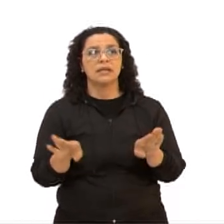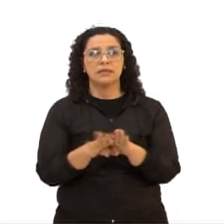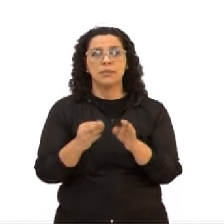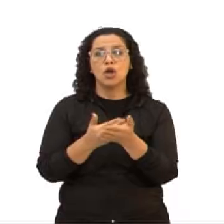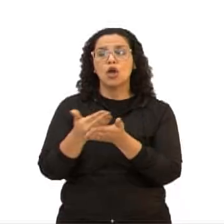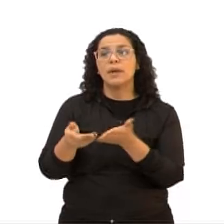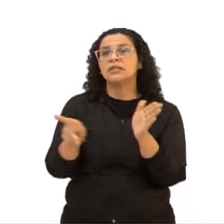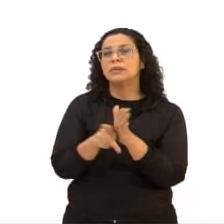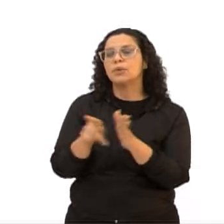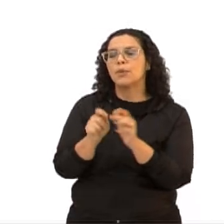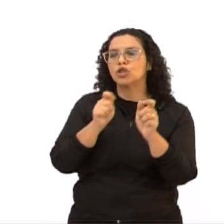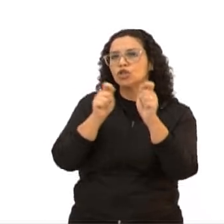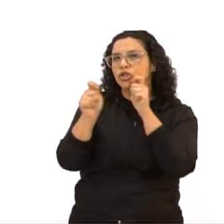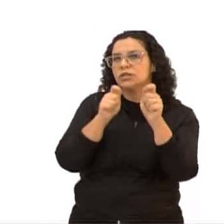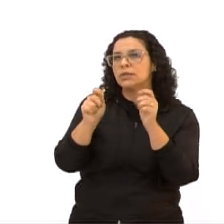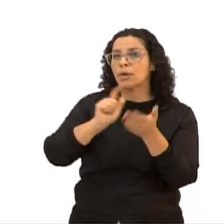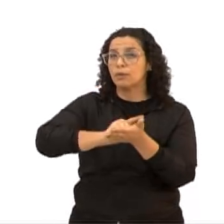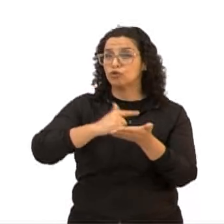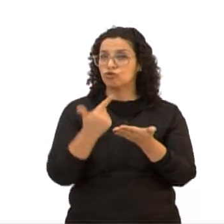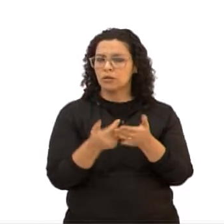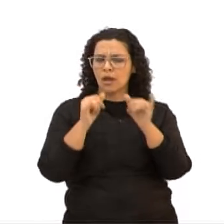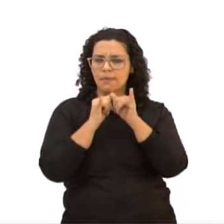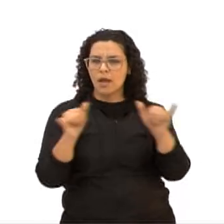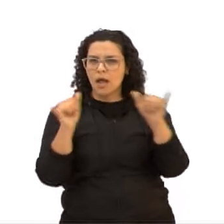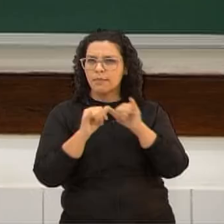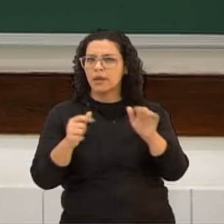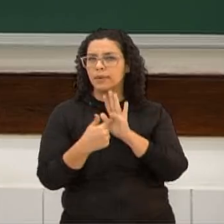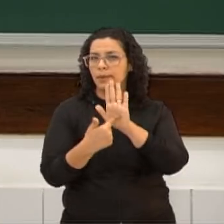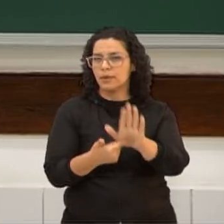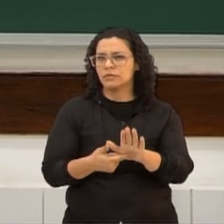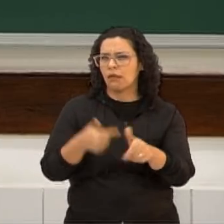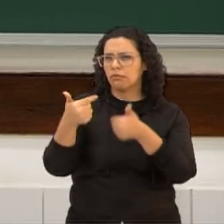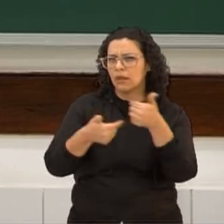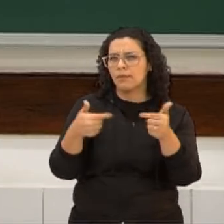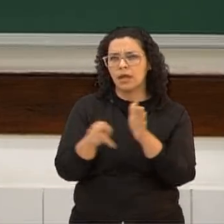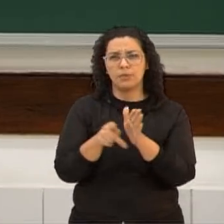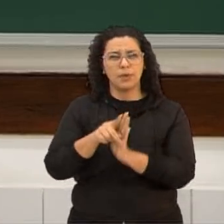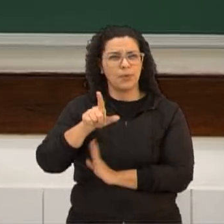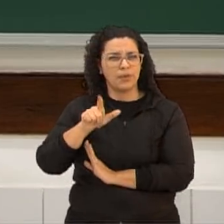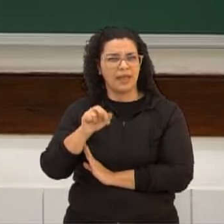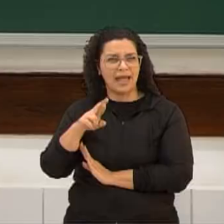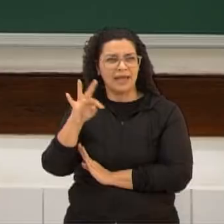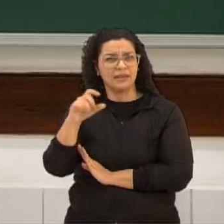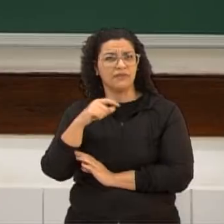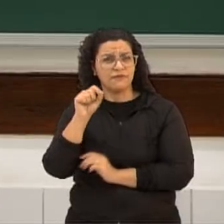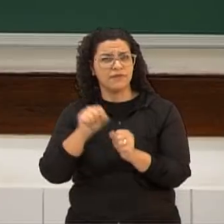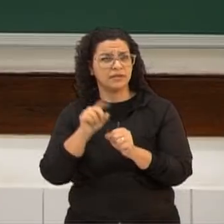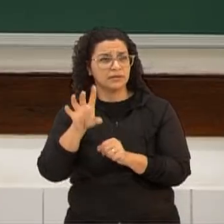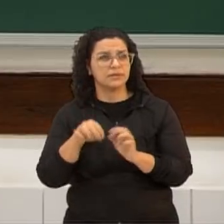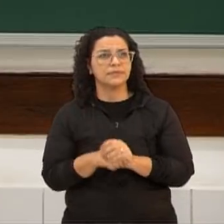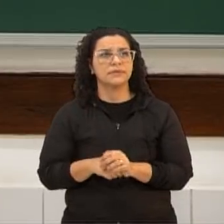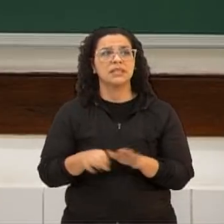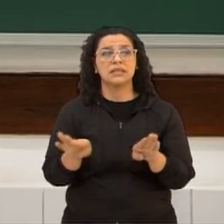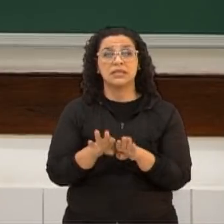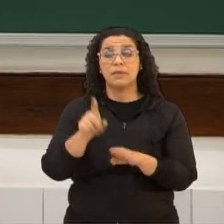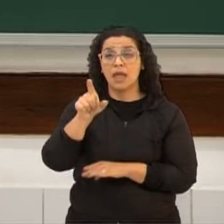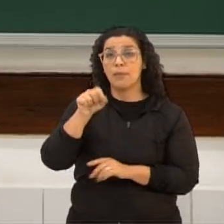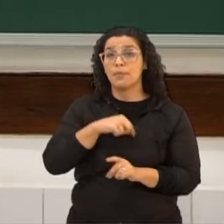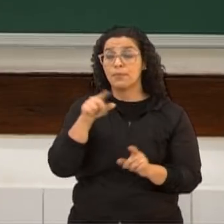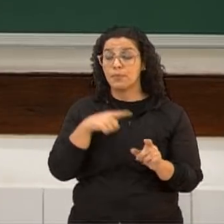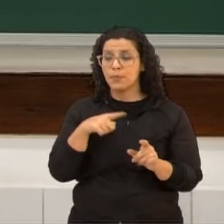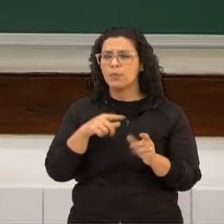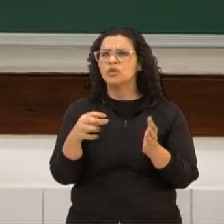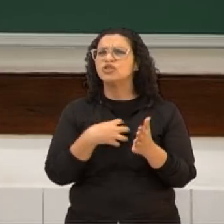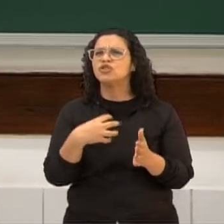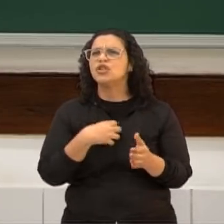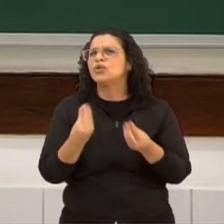origina na notícia jornalística, né? Então são jornalistas que trabalham isso, por exemplo, Laerte, a Laerte, e é tida como uma